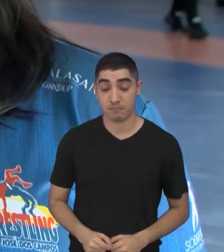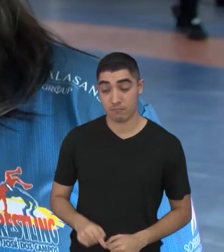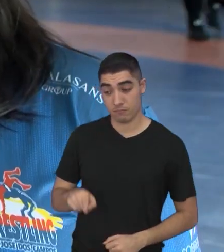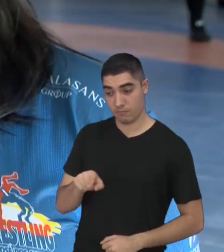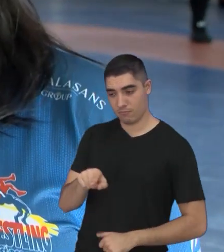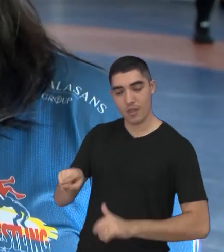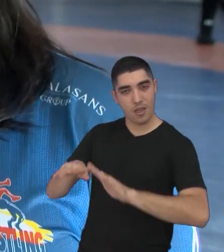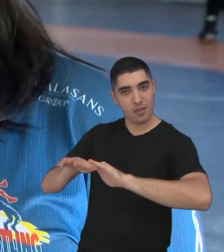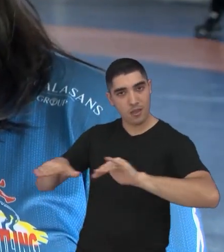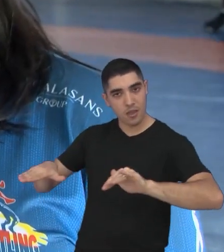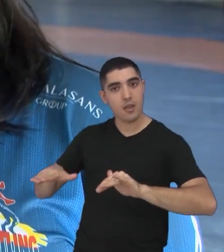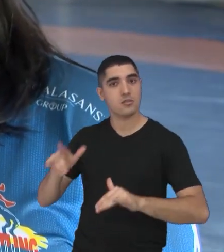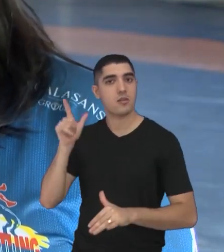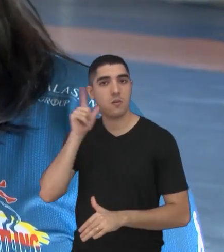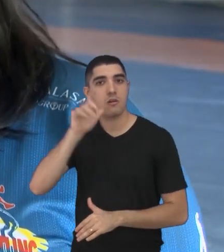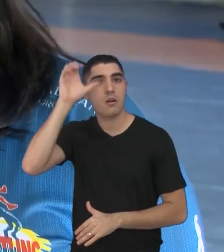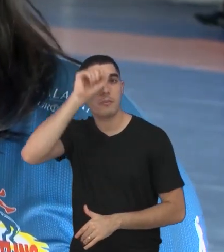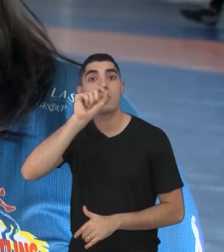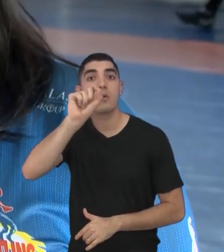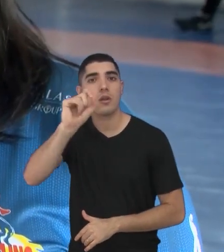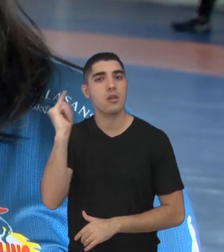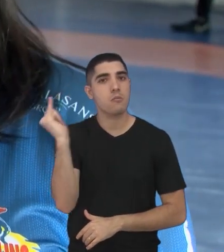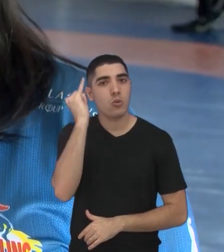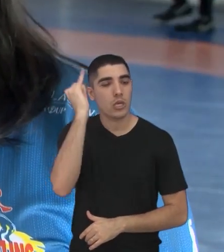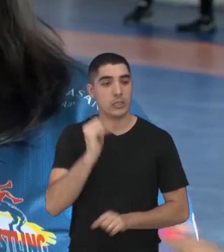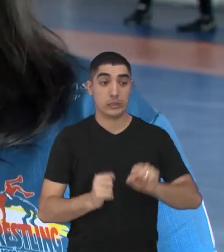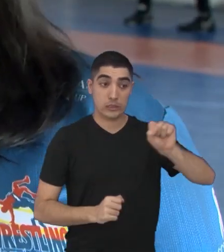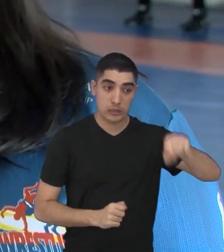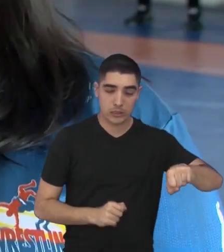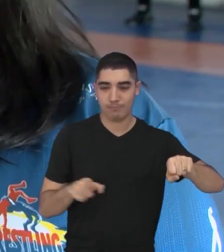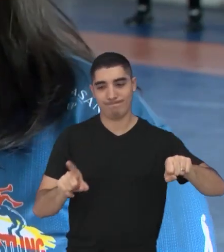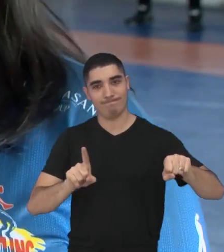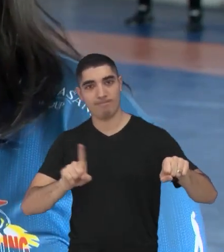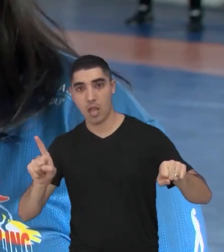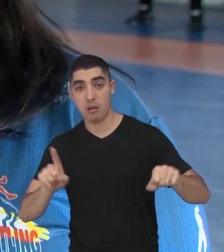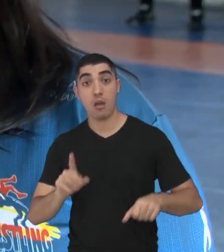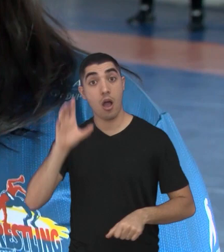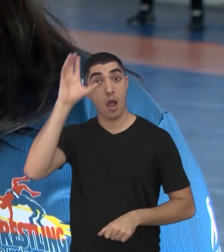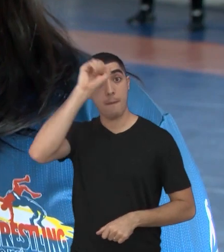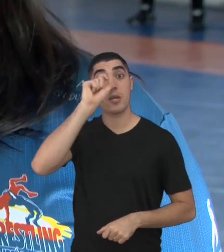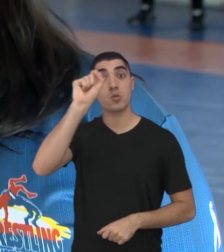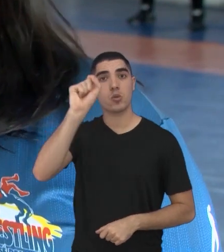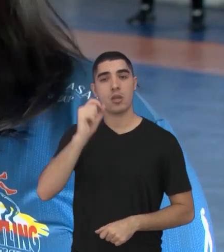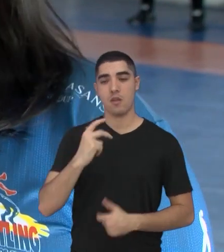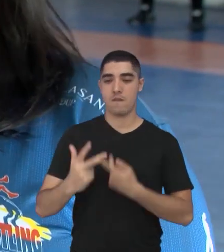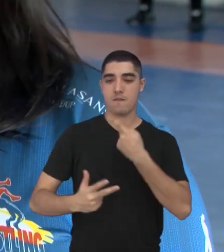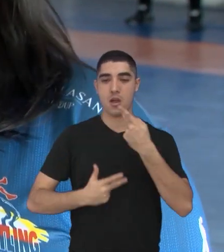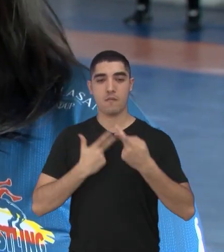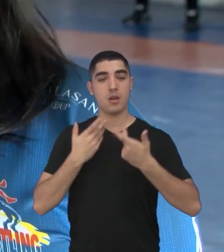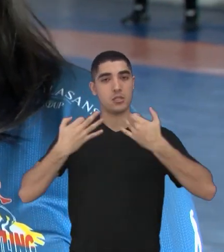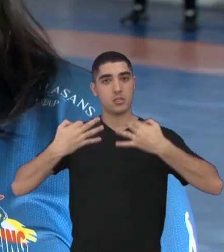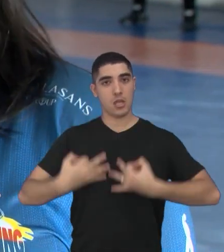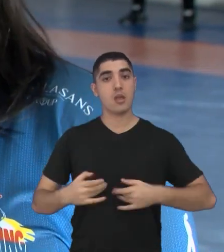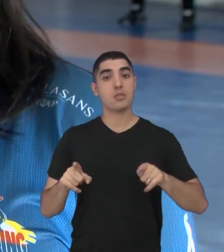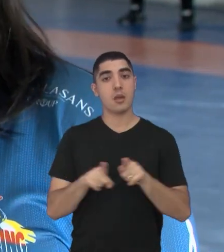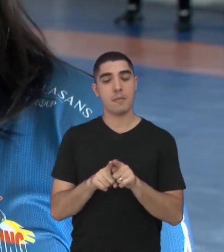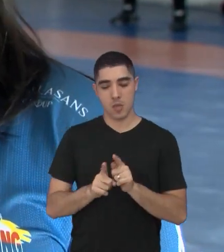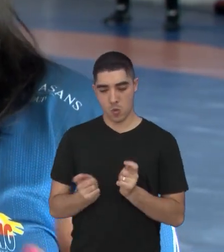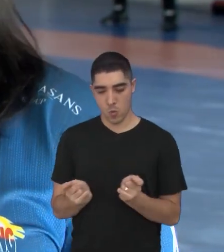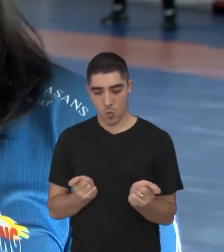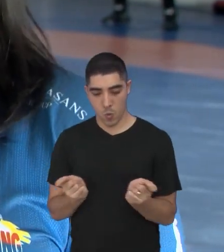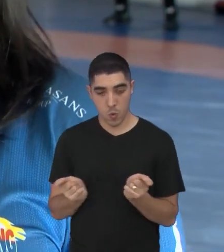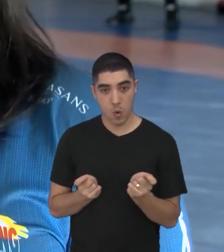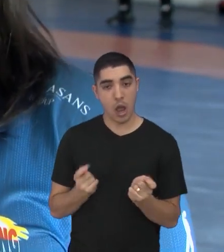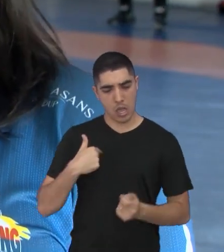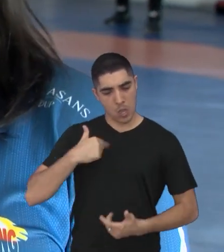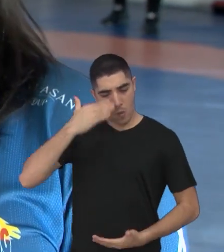A criança ela aprende, né, o significado do sim, do não, aprende a ter domínio na fala, aprende a ter domínio